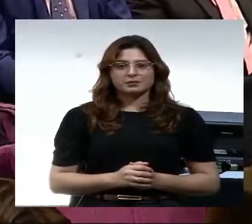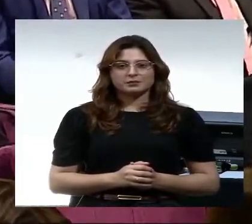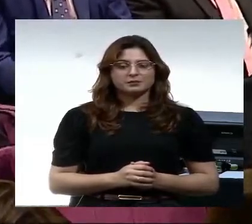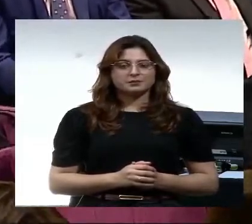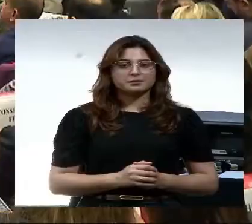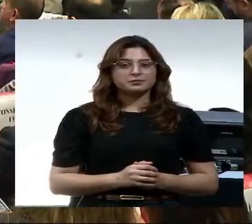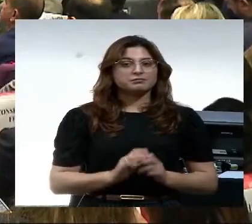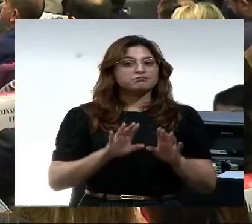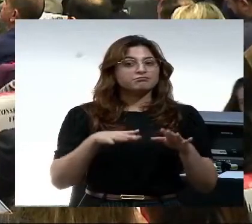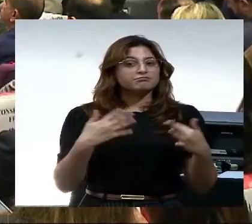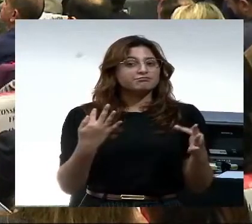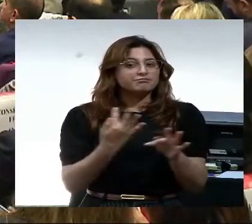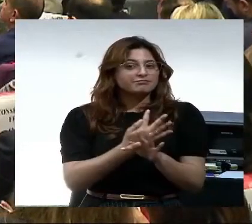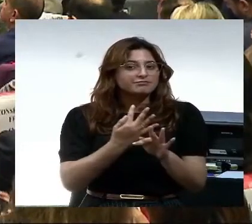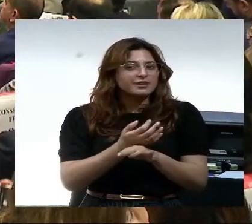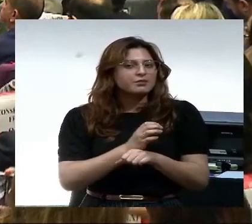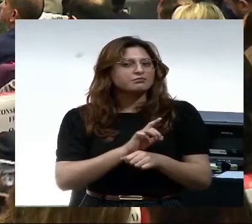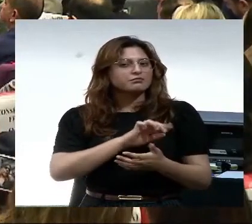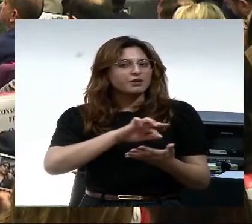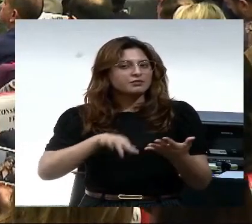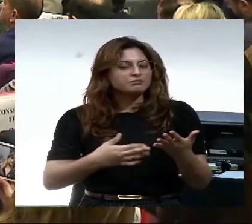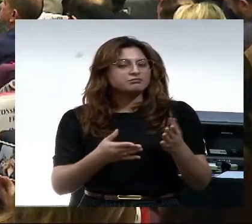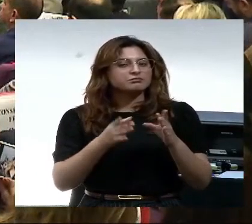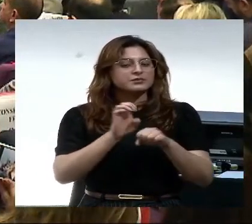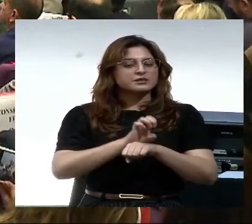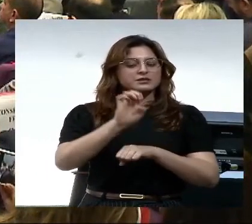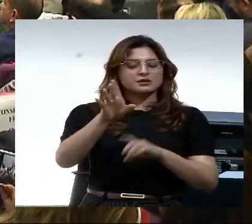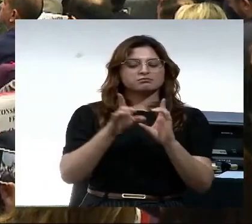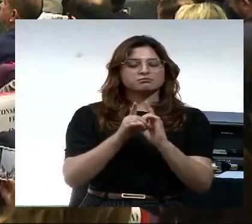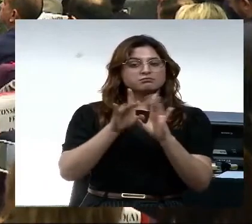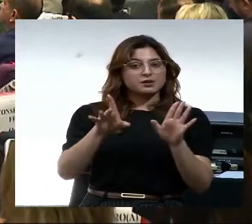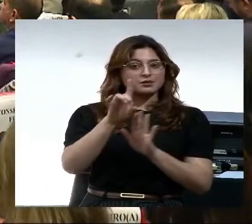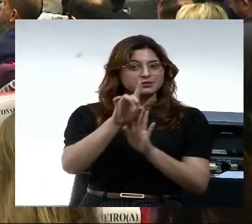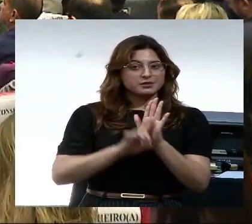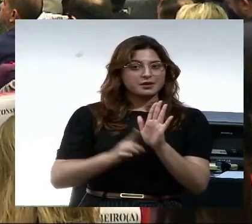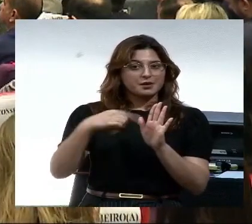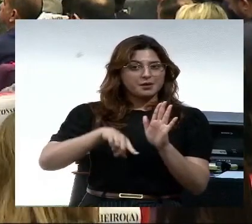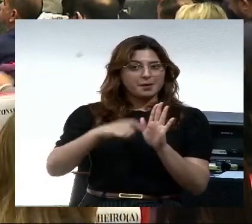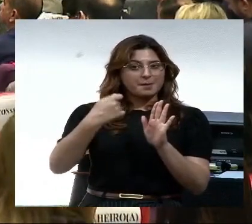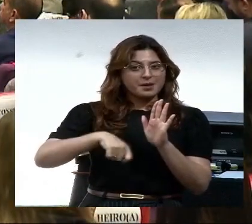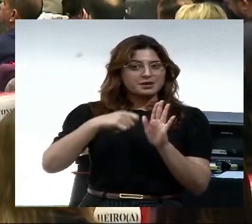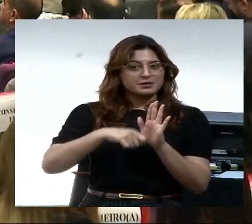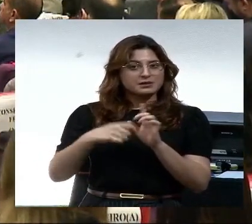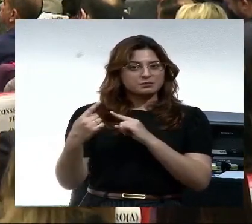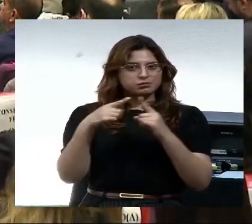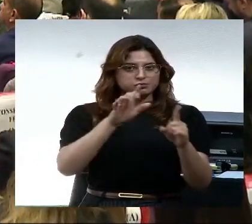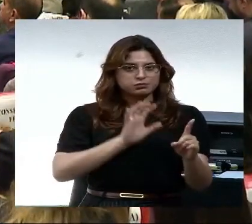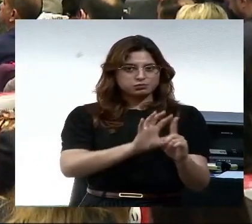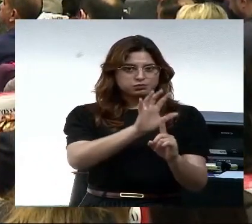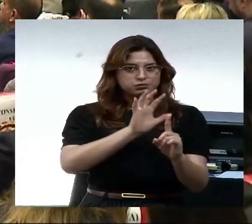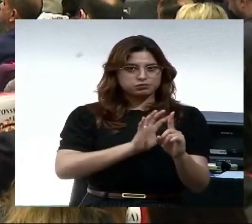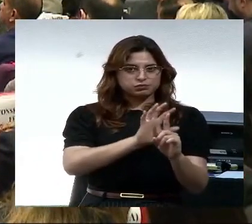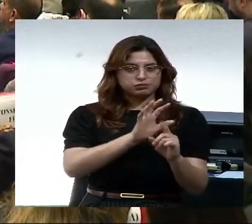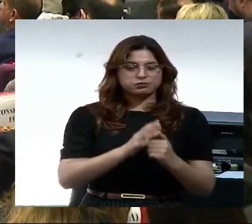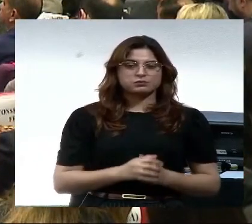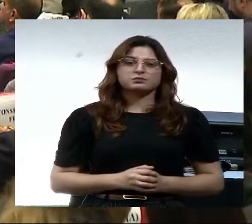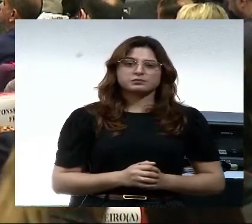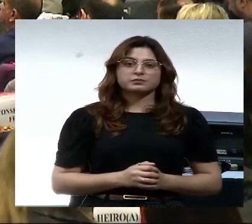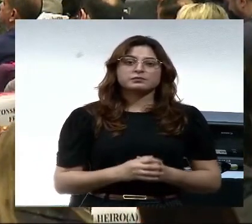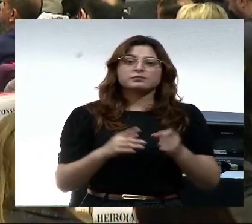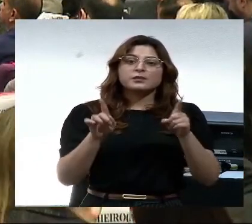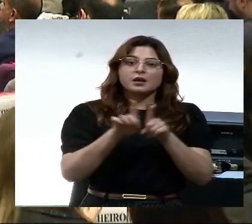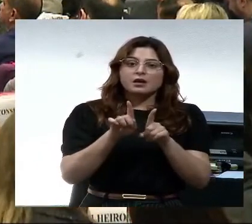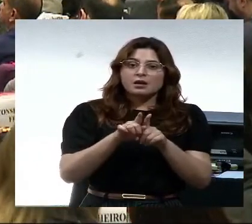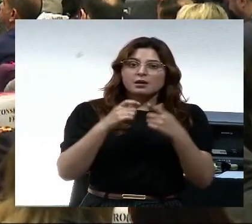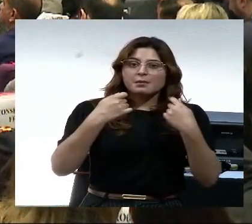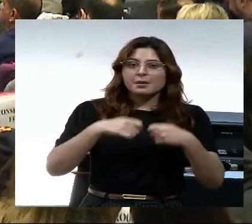Para preservar o Estado Democrático de Direito, nós precisamos também atuar contra o abuso de autoridade. Precisamos atuar